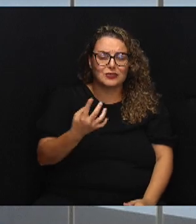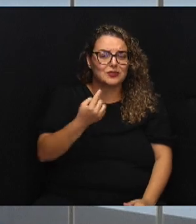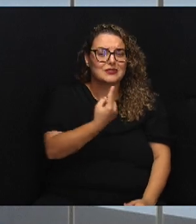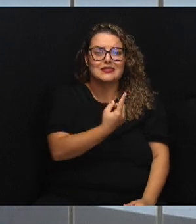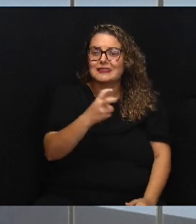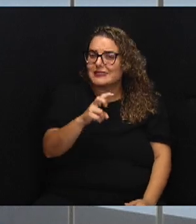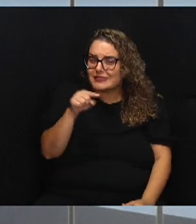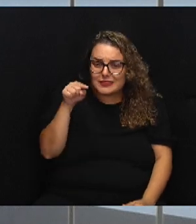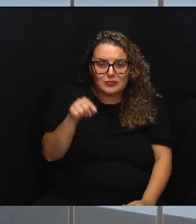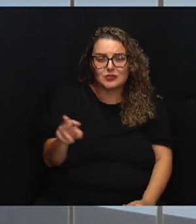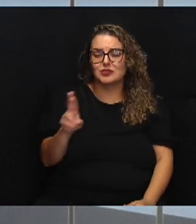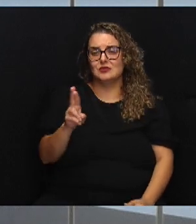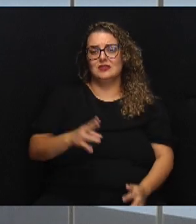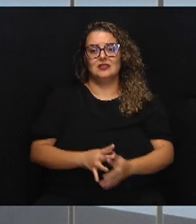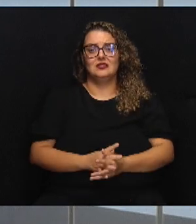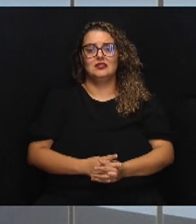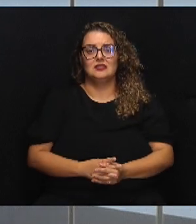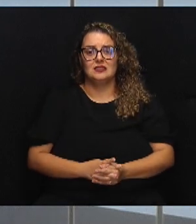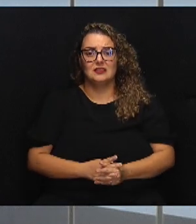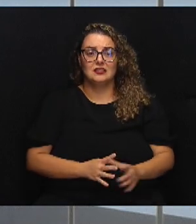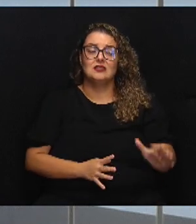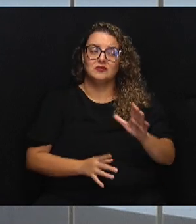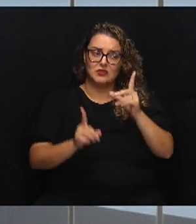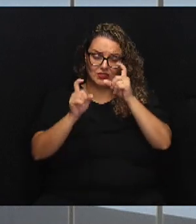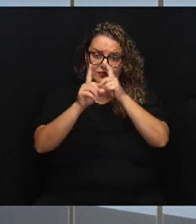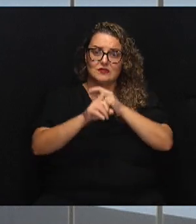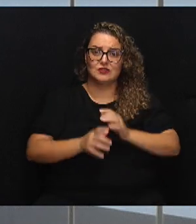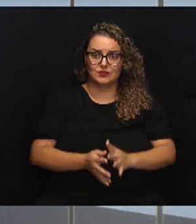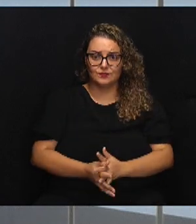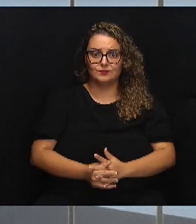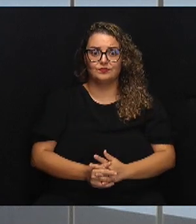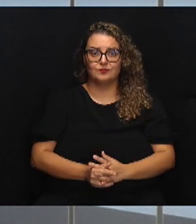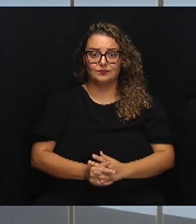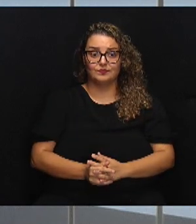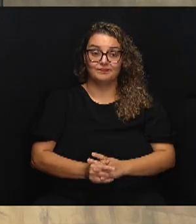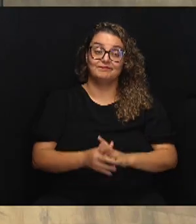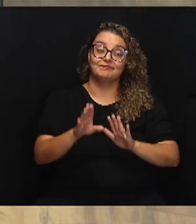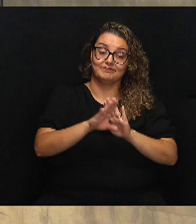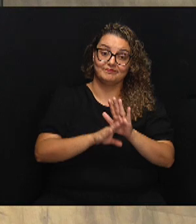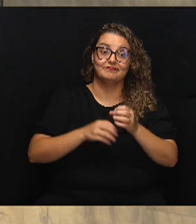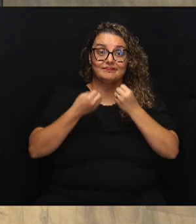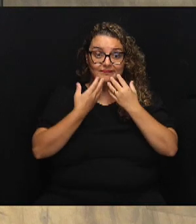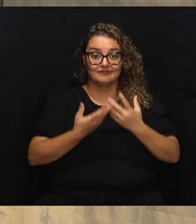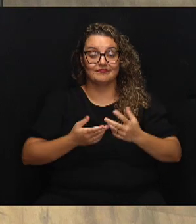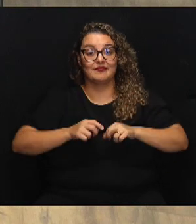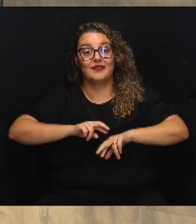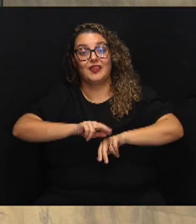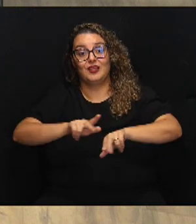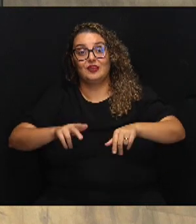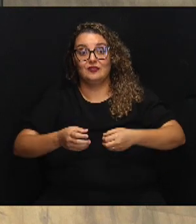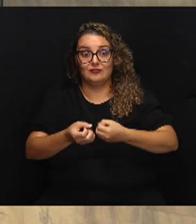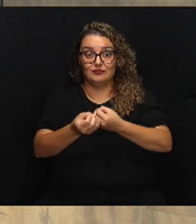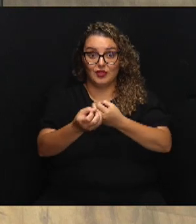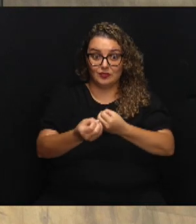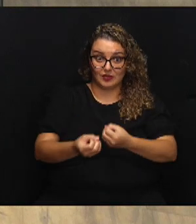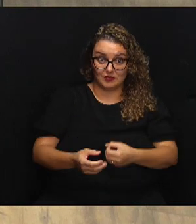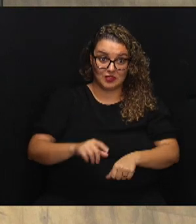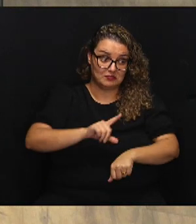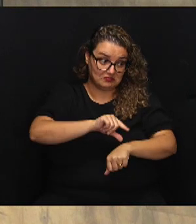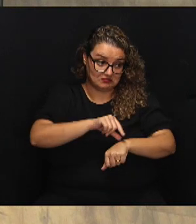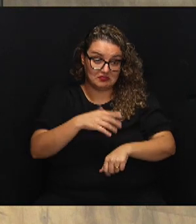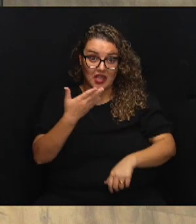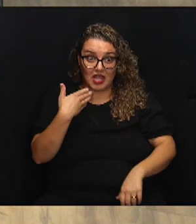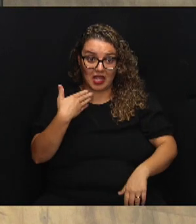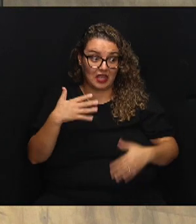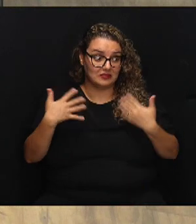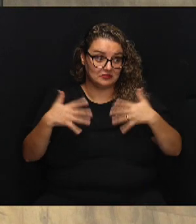reais. É complicado. É complicado. Programa bom, é programa com muitas informações, passou rápido.